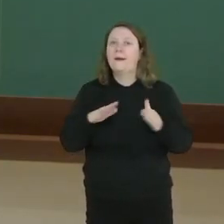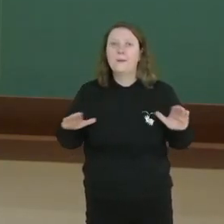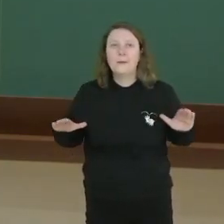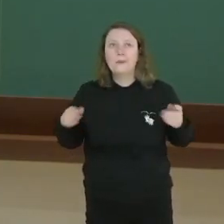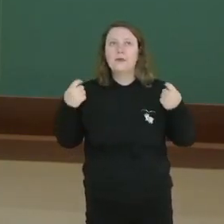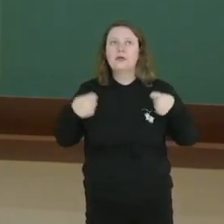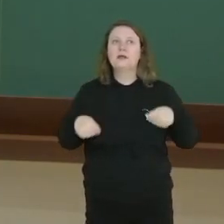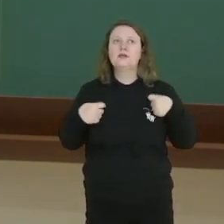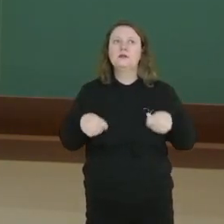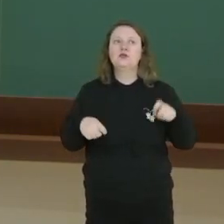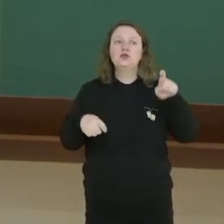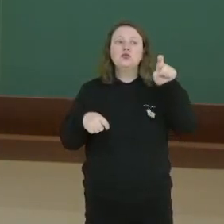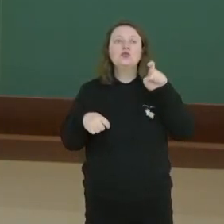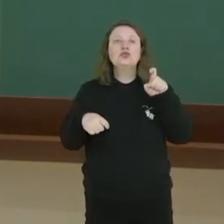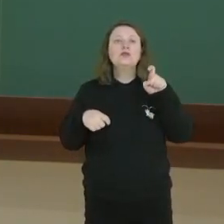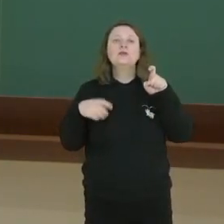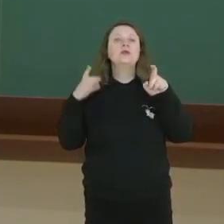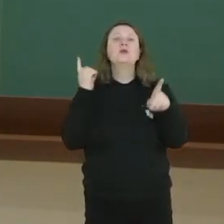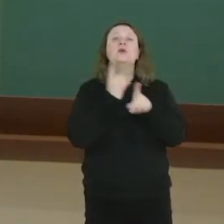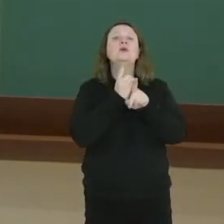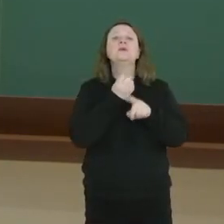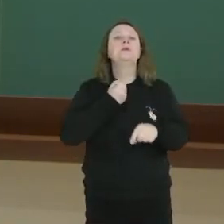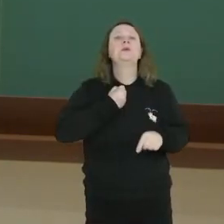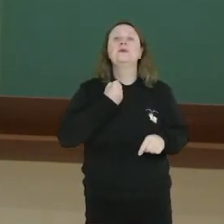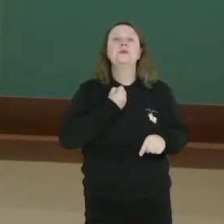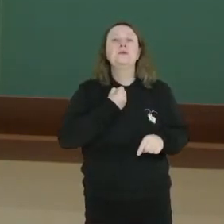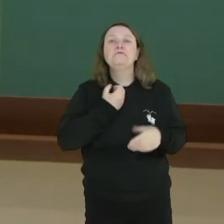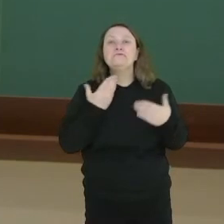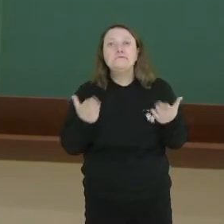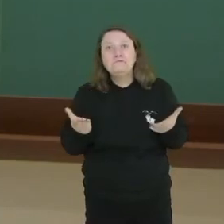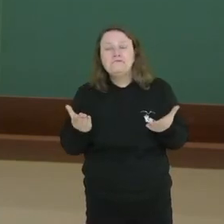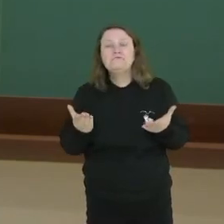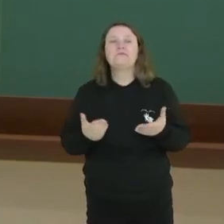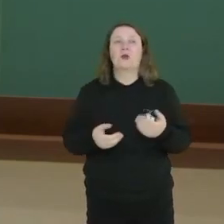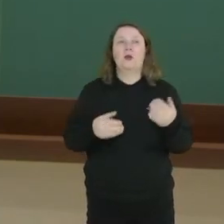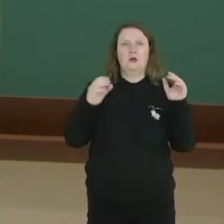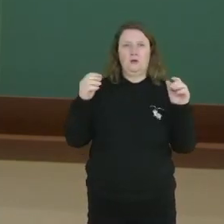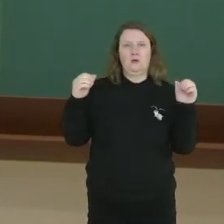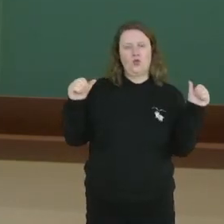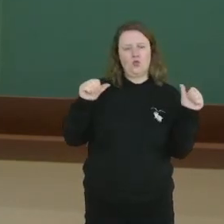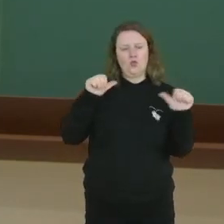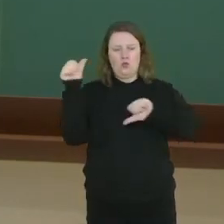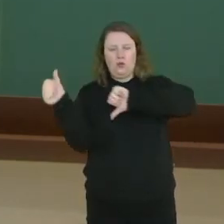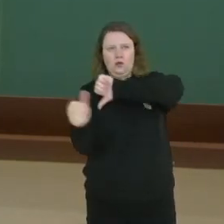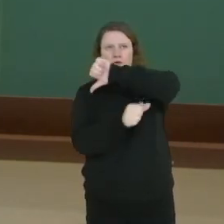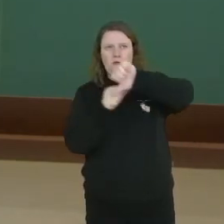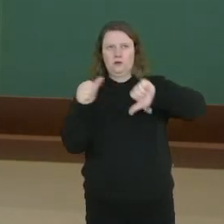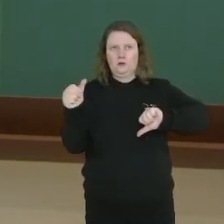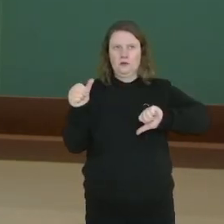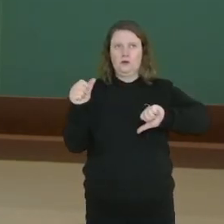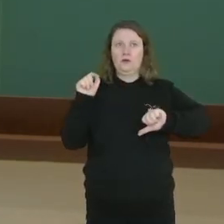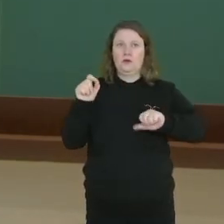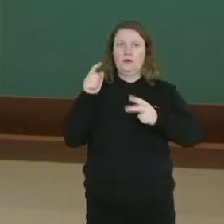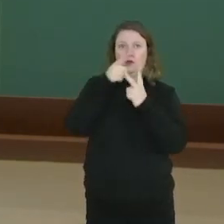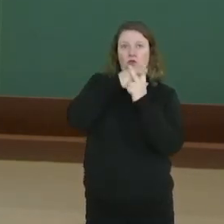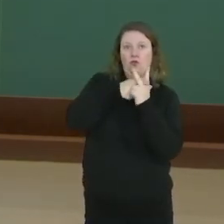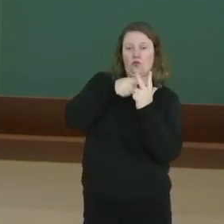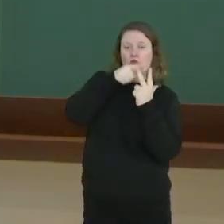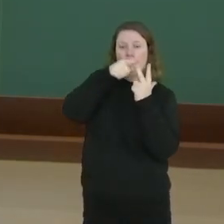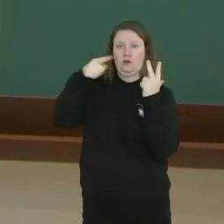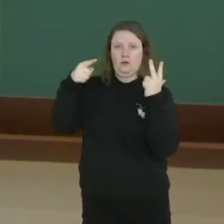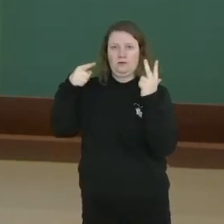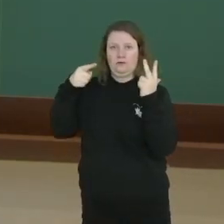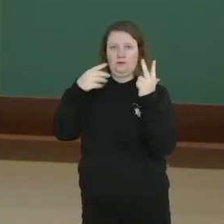no x, eu preciso descobrir ele. Então o que eu faço? Eu passo para o outro lado esse quadrado na forma de uma raiz quadrada. São